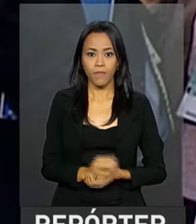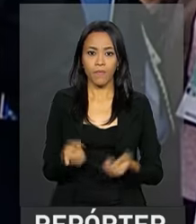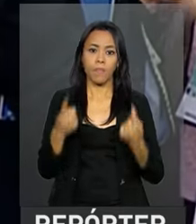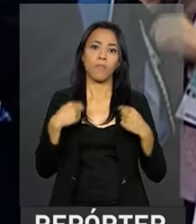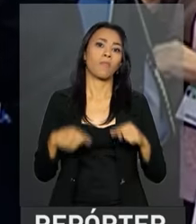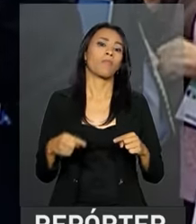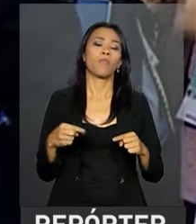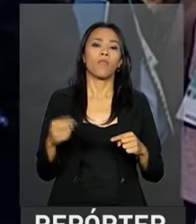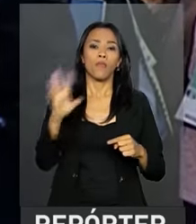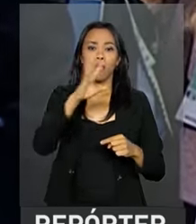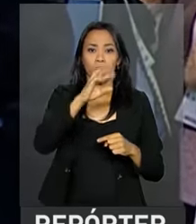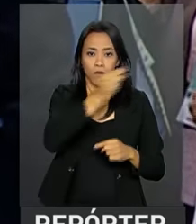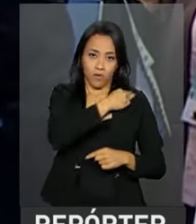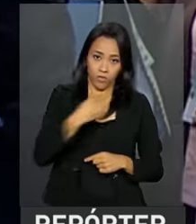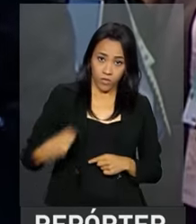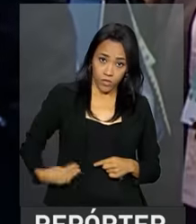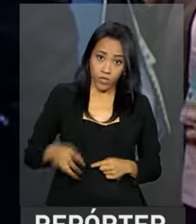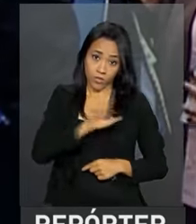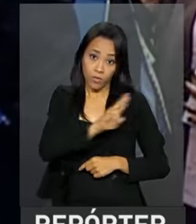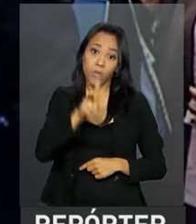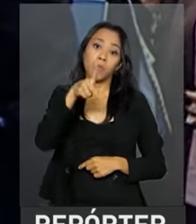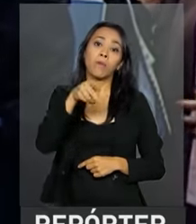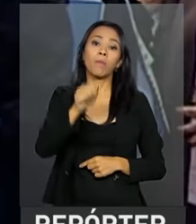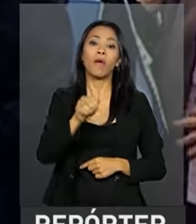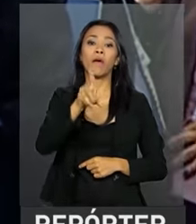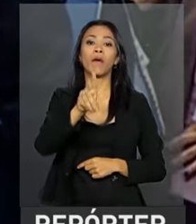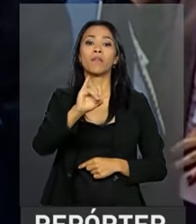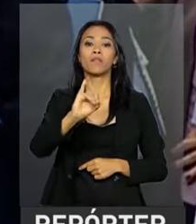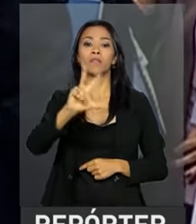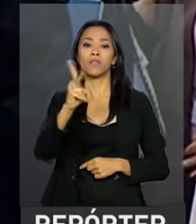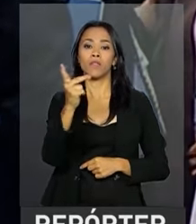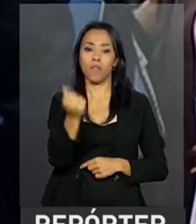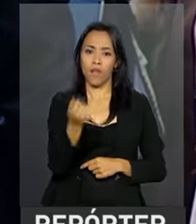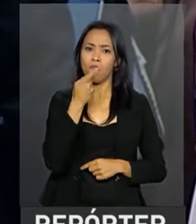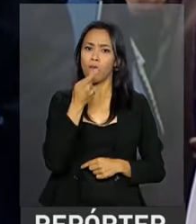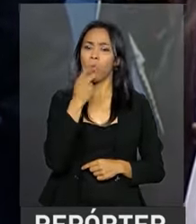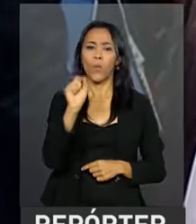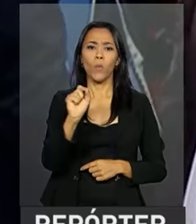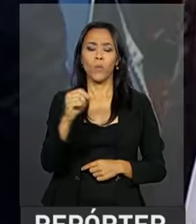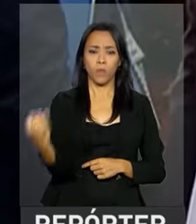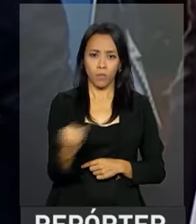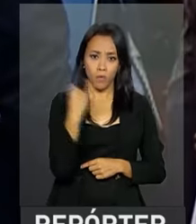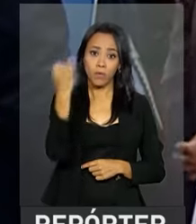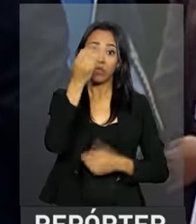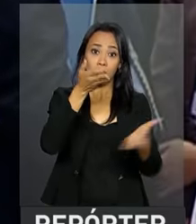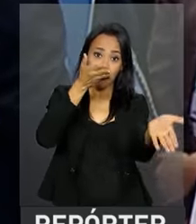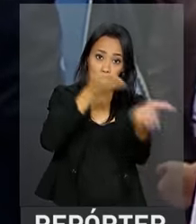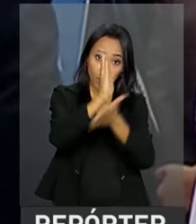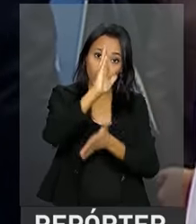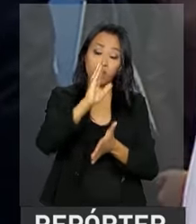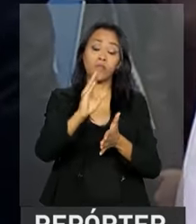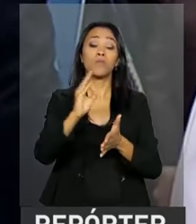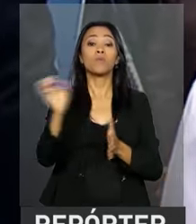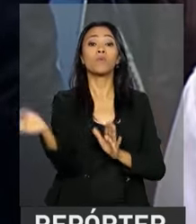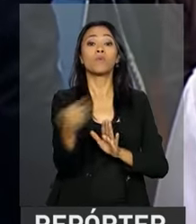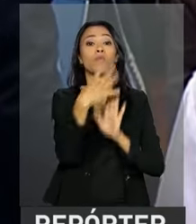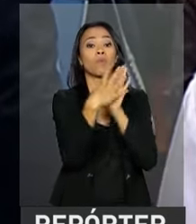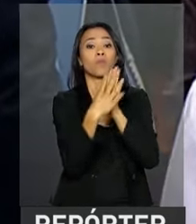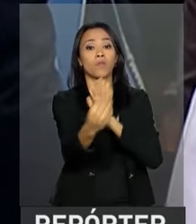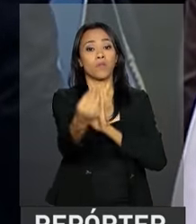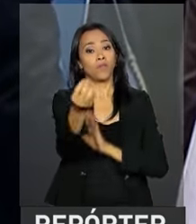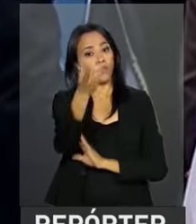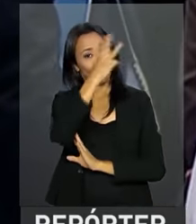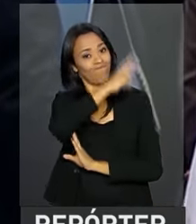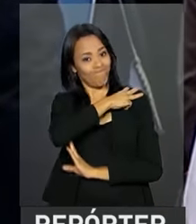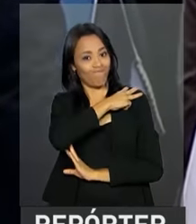O ministro-chefe da Casa Civil, Eliseu Padilha, também falou no evento sobre a aprovação da reforma do ensino médio.